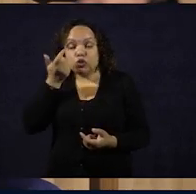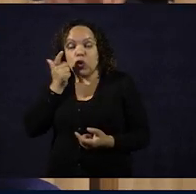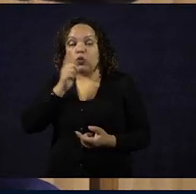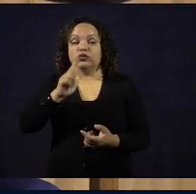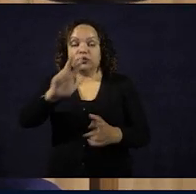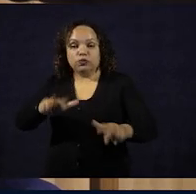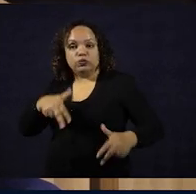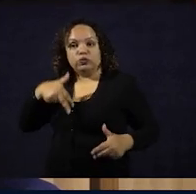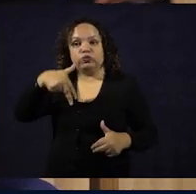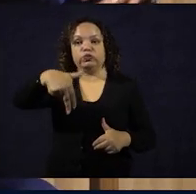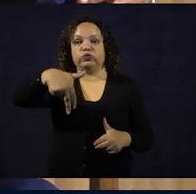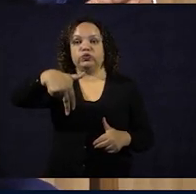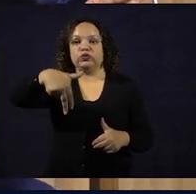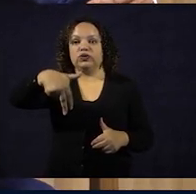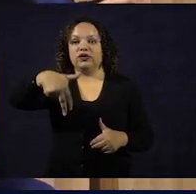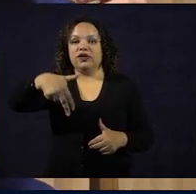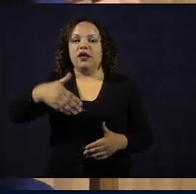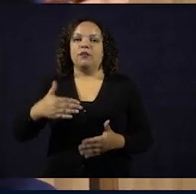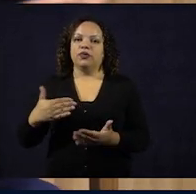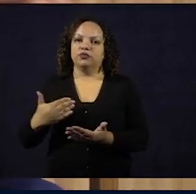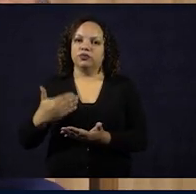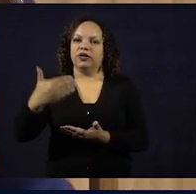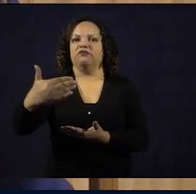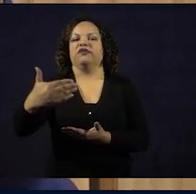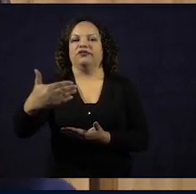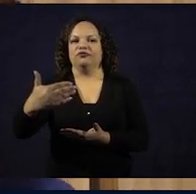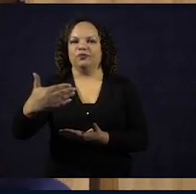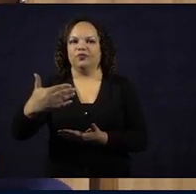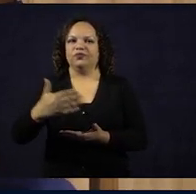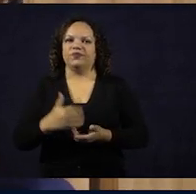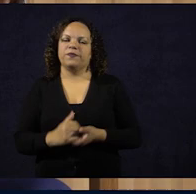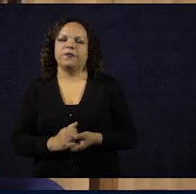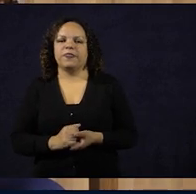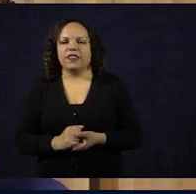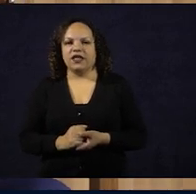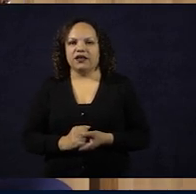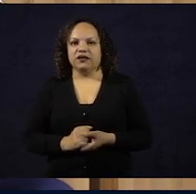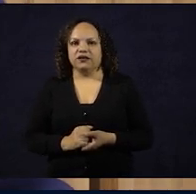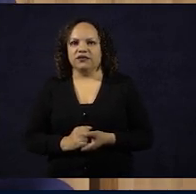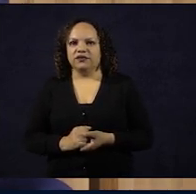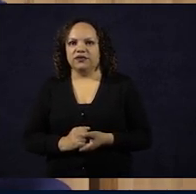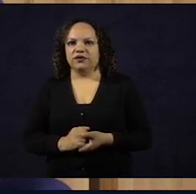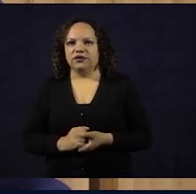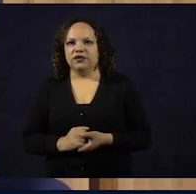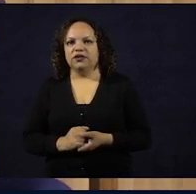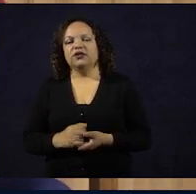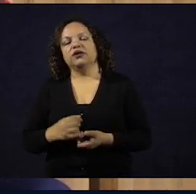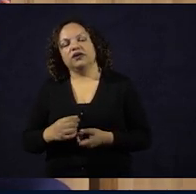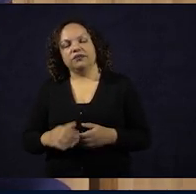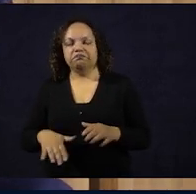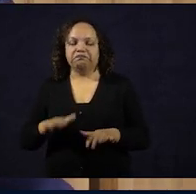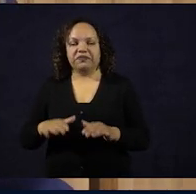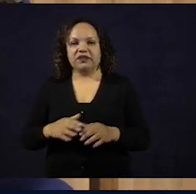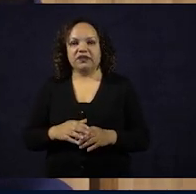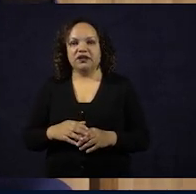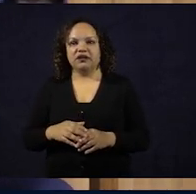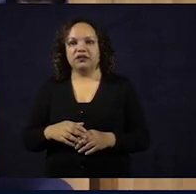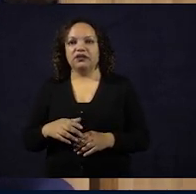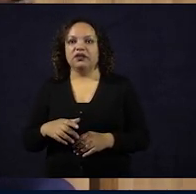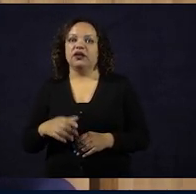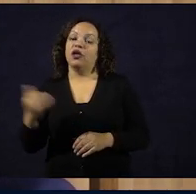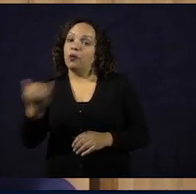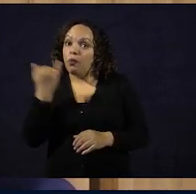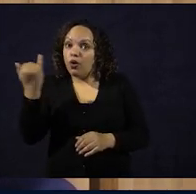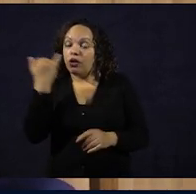tabuleiro muito mais para frente do que para trás Então é por aí que a gente tá e tem uma coisa